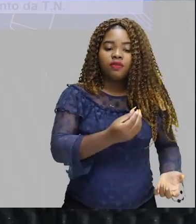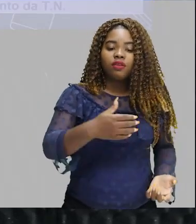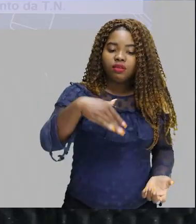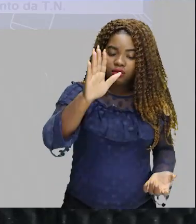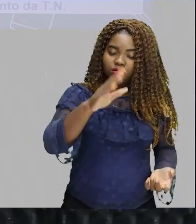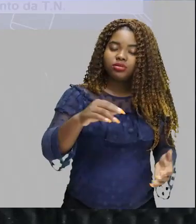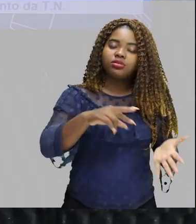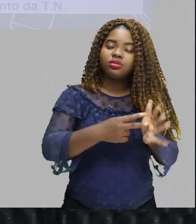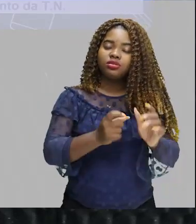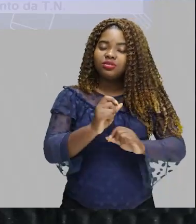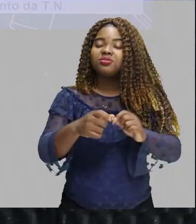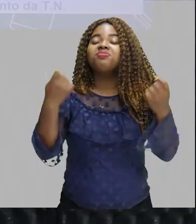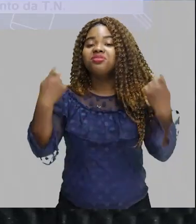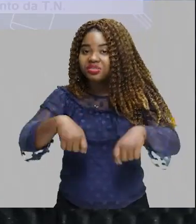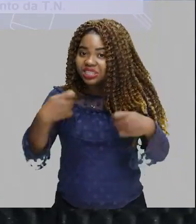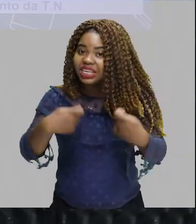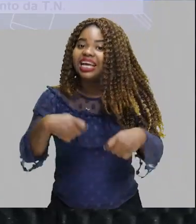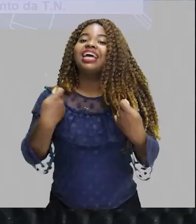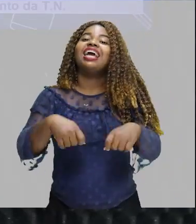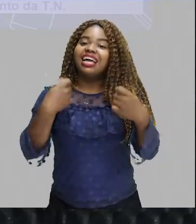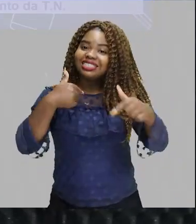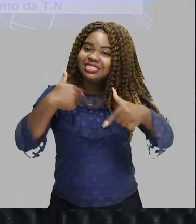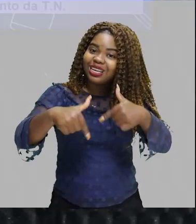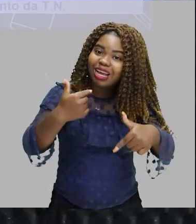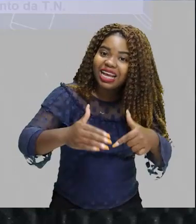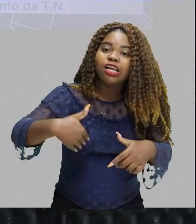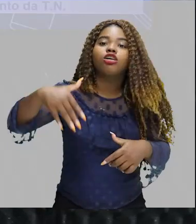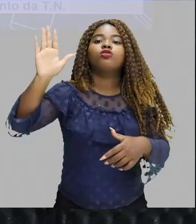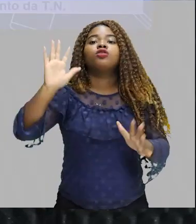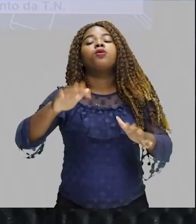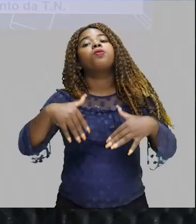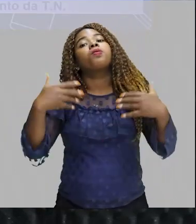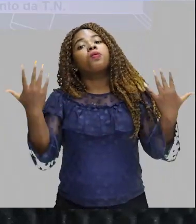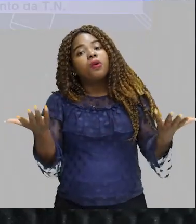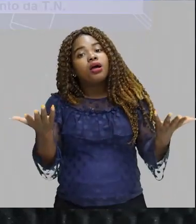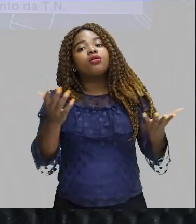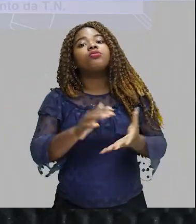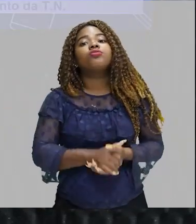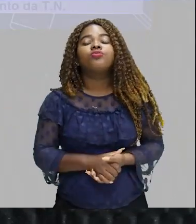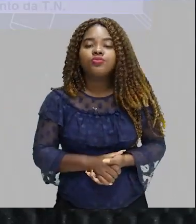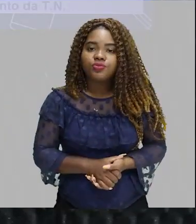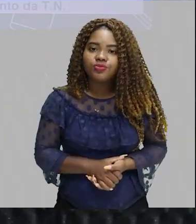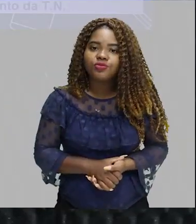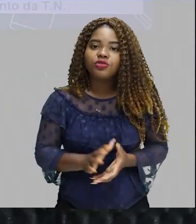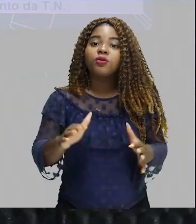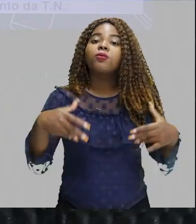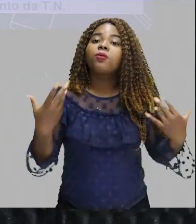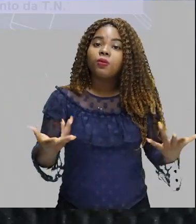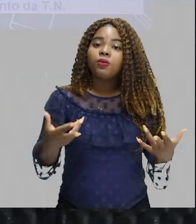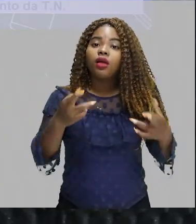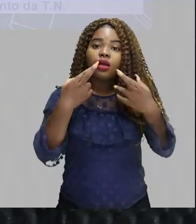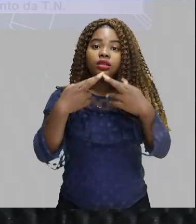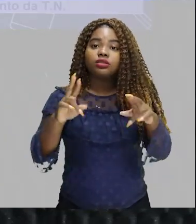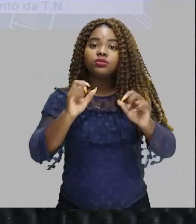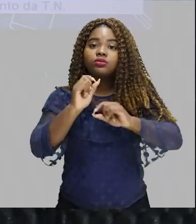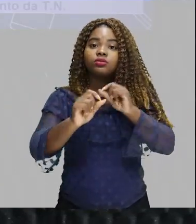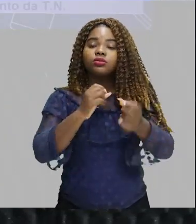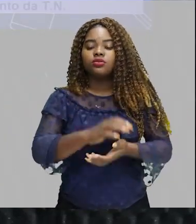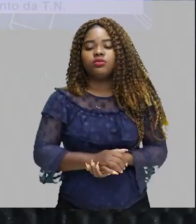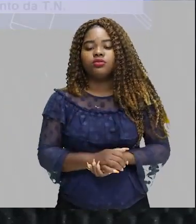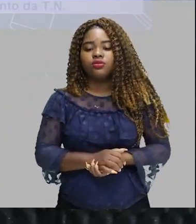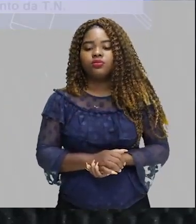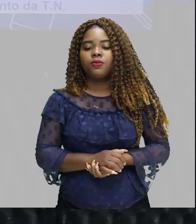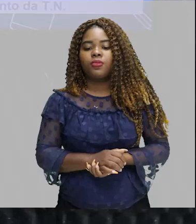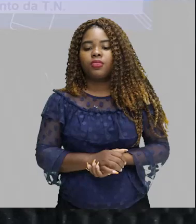dizer que você precisa trabalhar mais. Então, qual é a solução a nível mundial e a nível nacional que vem sendo adotada? A famosa